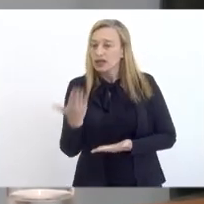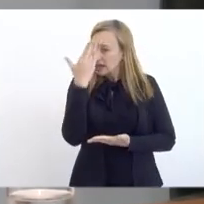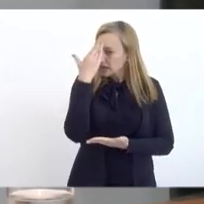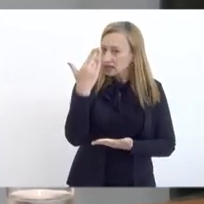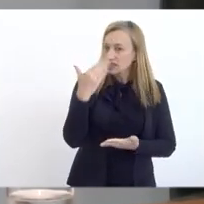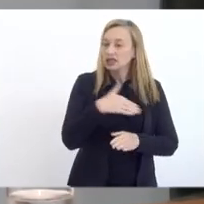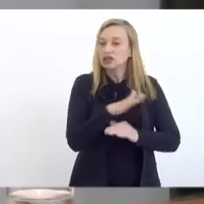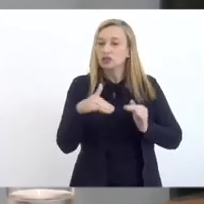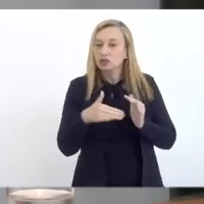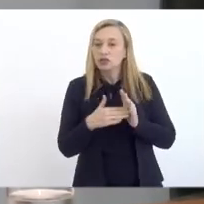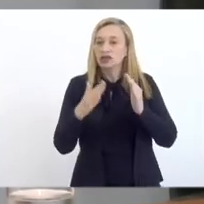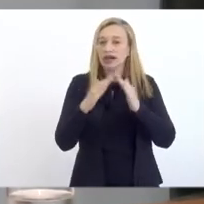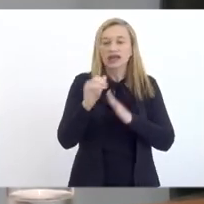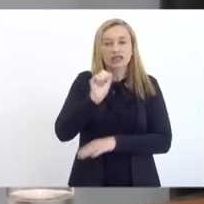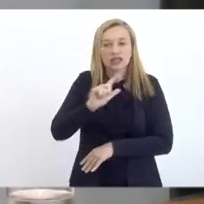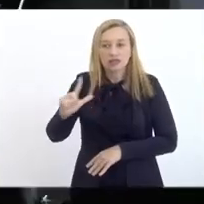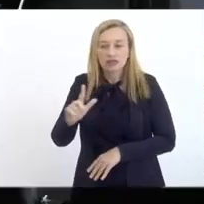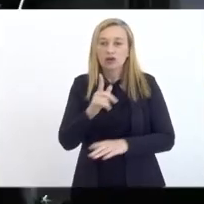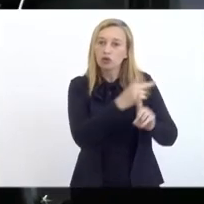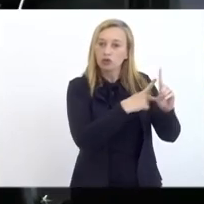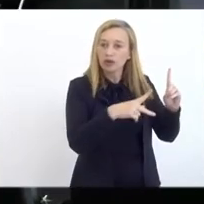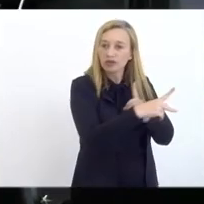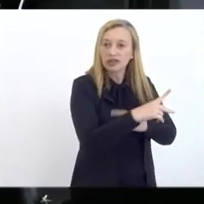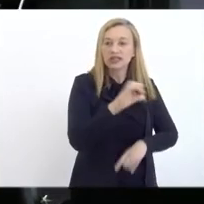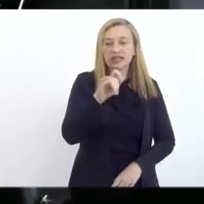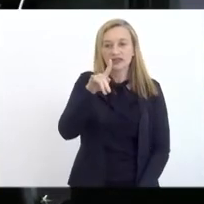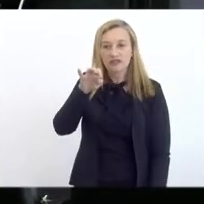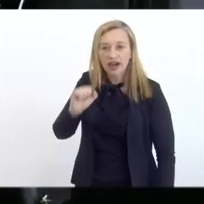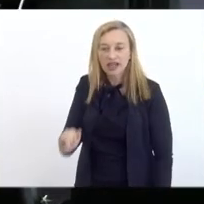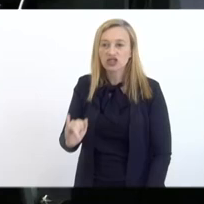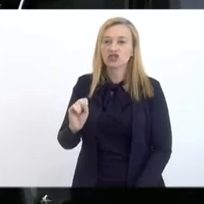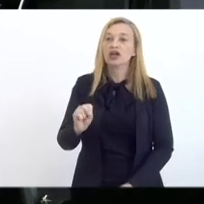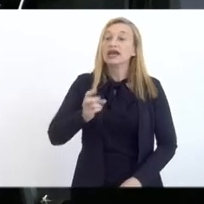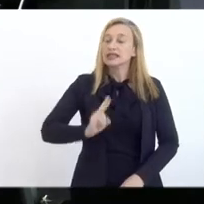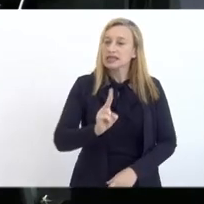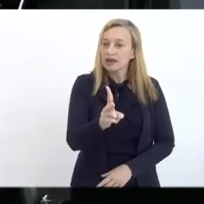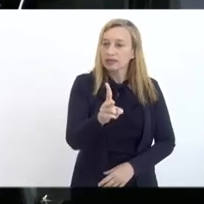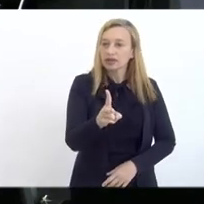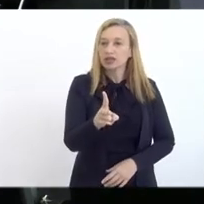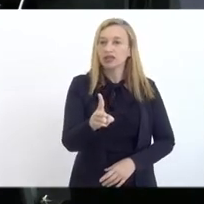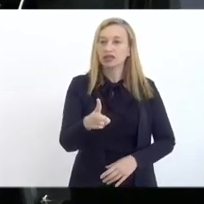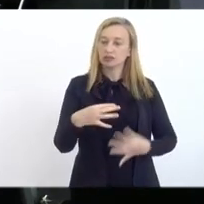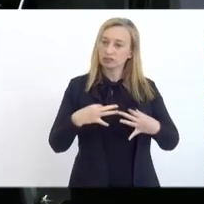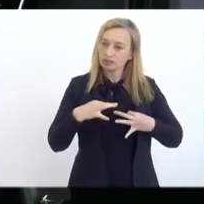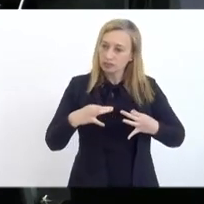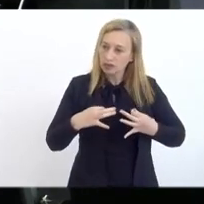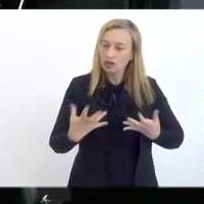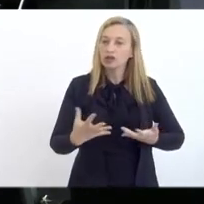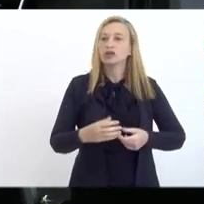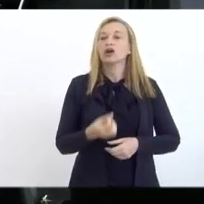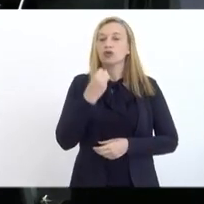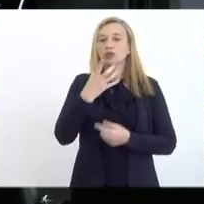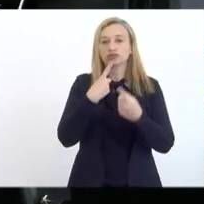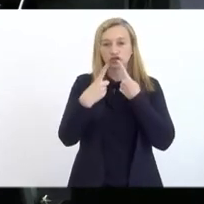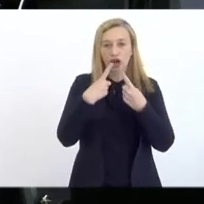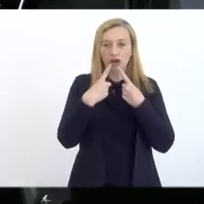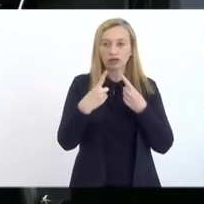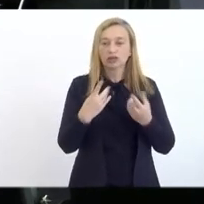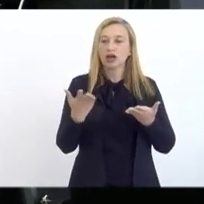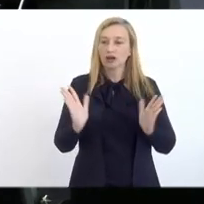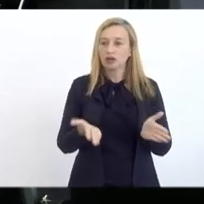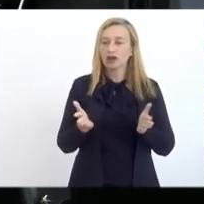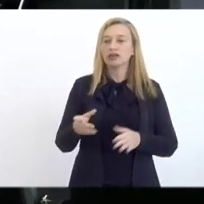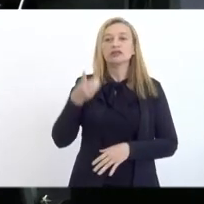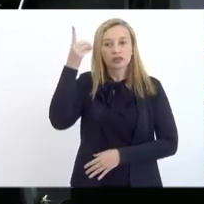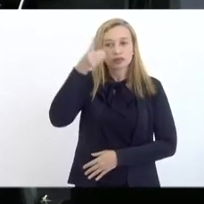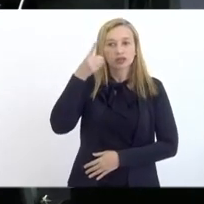a Casa Civil, a Rio Previdência, a Cefaz, sempre dispostos ao bom diálogo. Então, passar a palavra